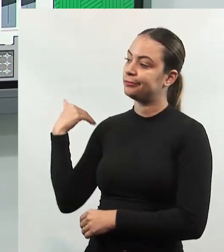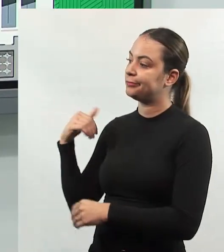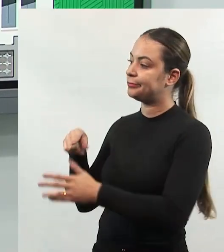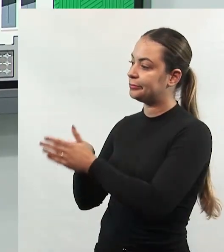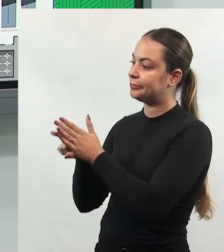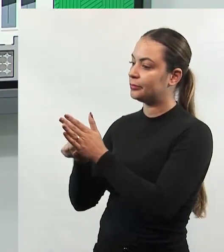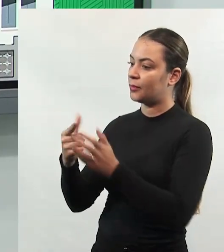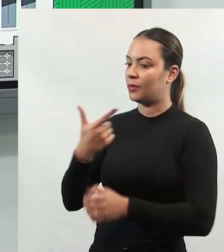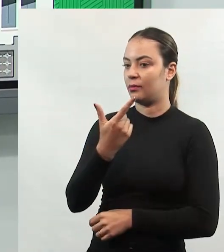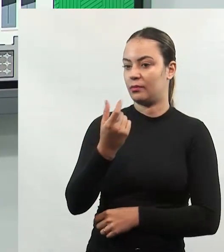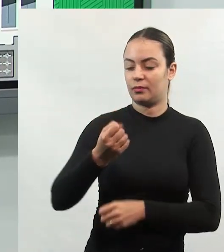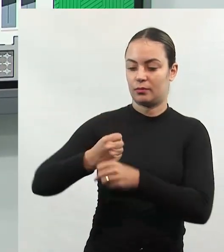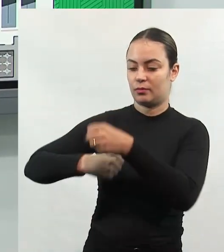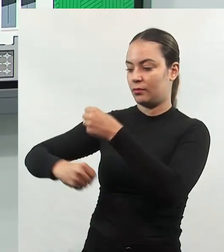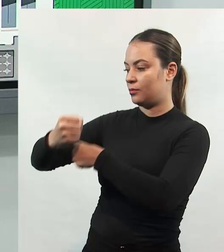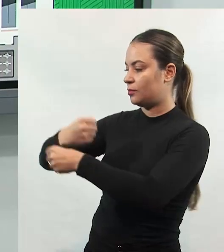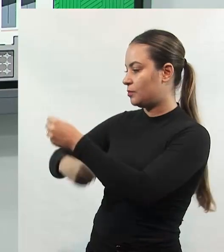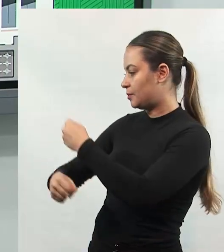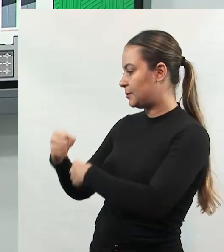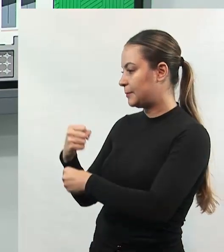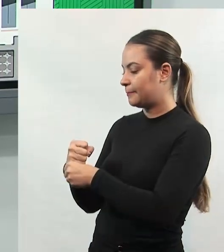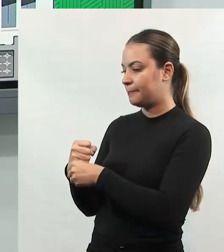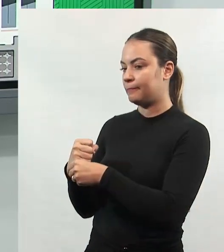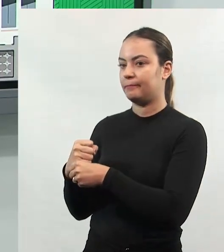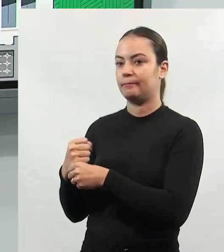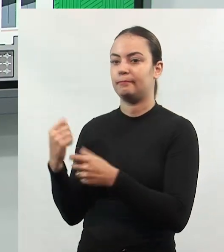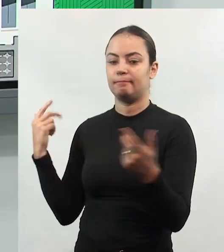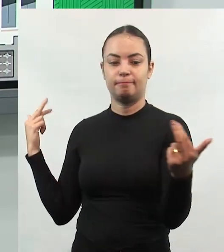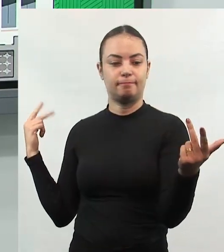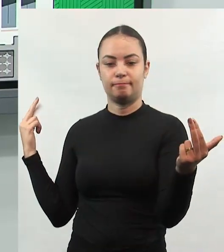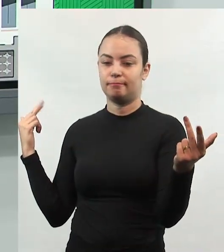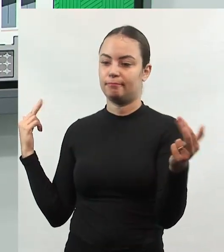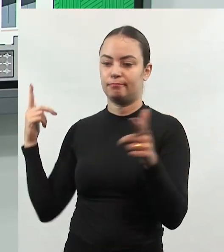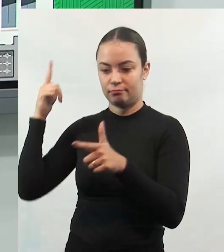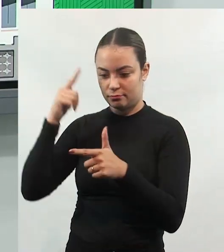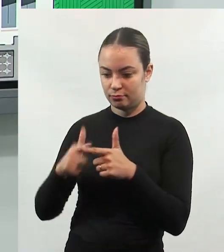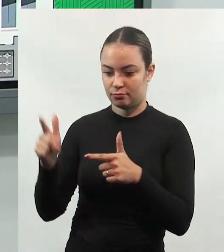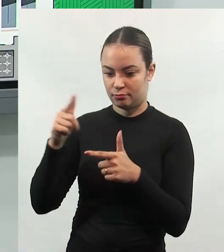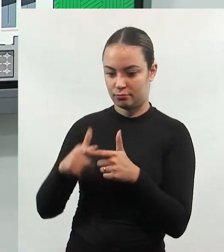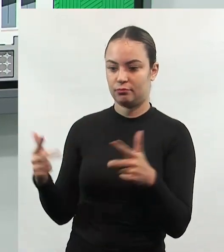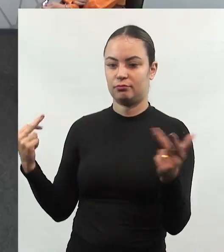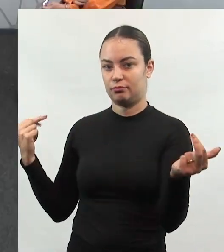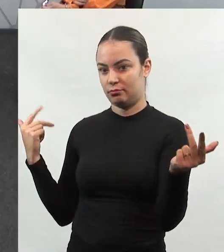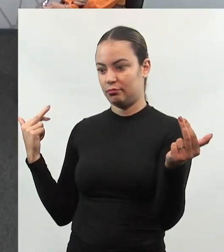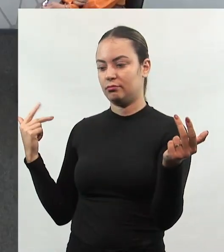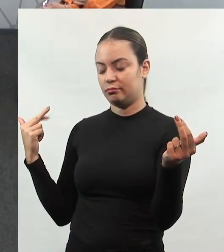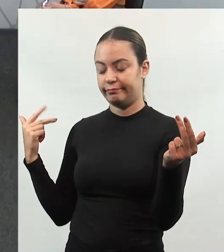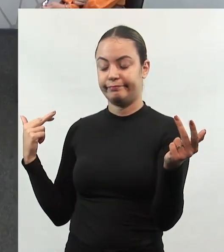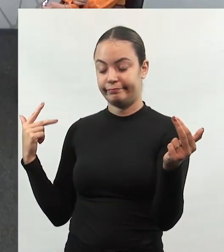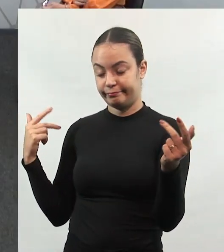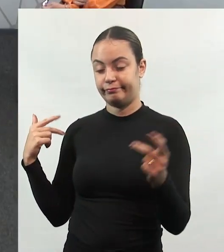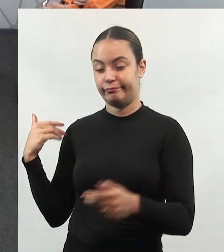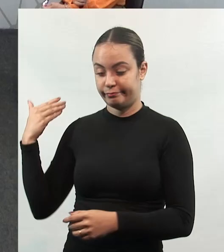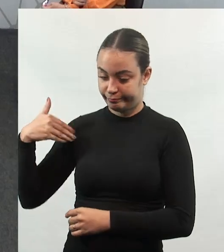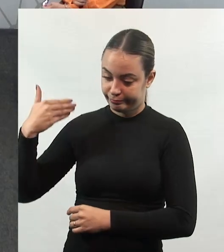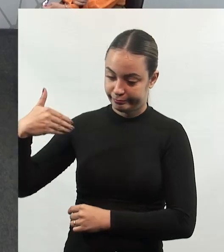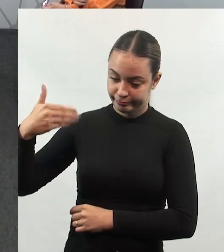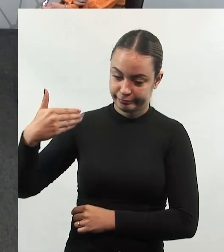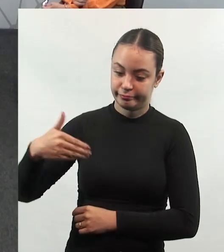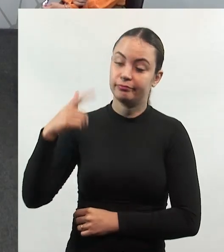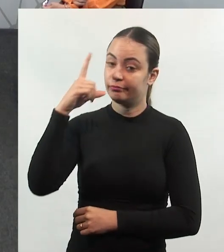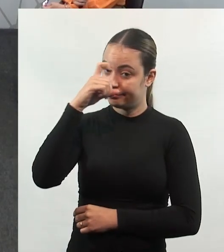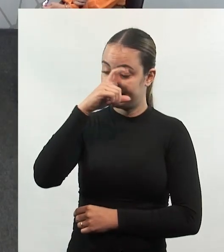dos trabalhos do professor Pedrinho, que nos mandava ir aos bairros fazer entrevistas sobre as necessidades das pessoas em diferentes